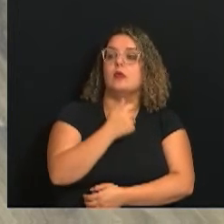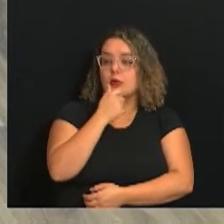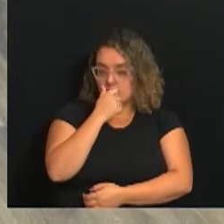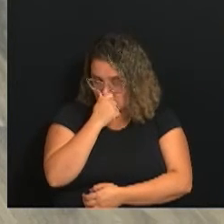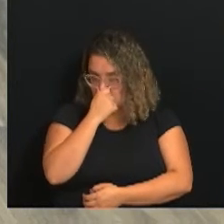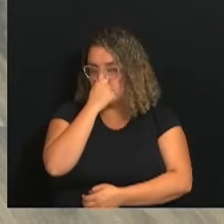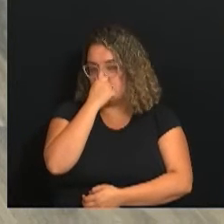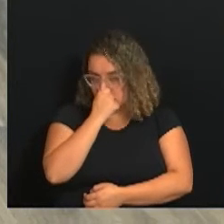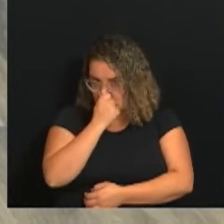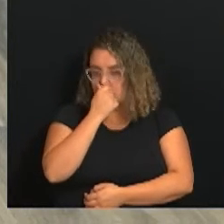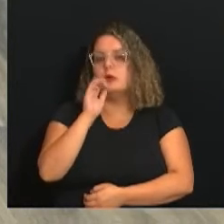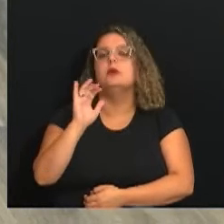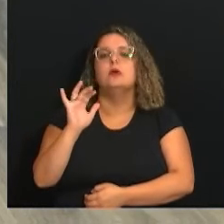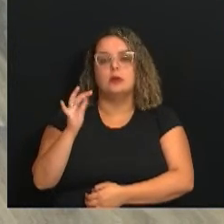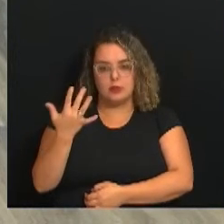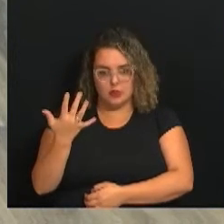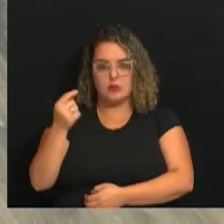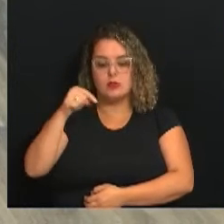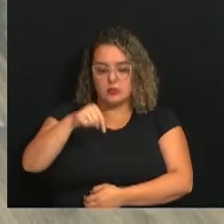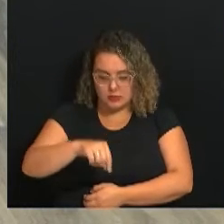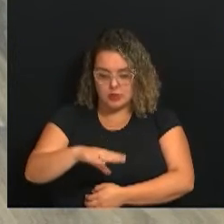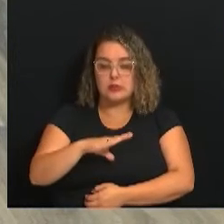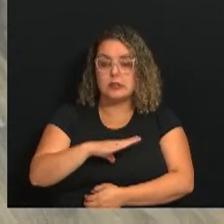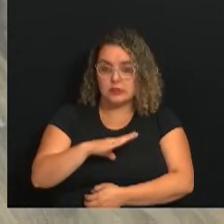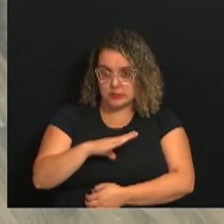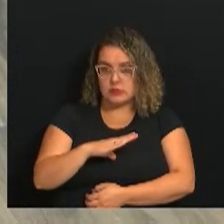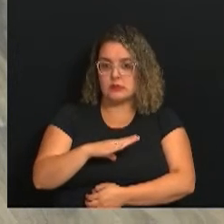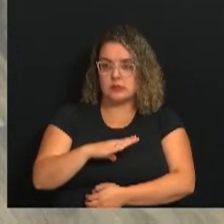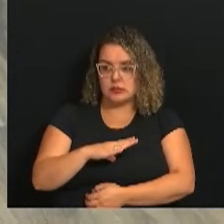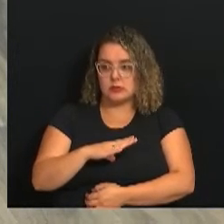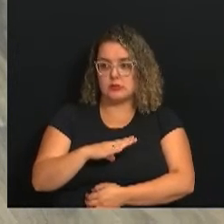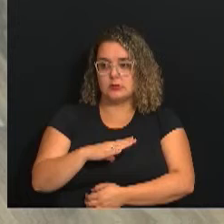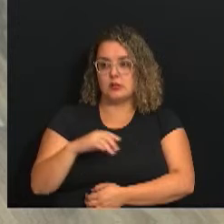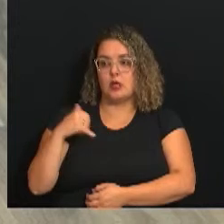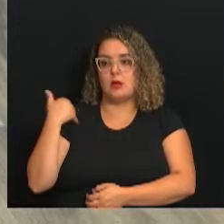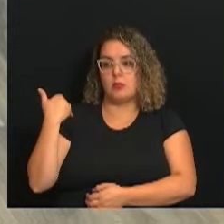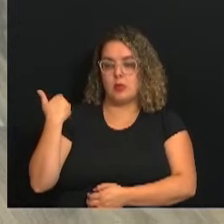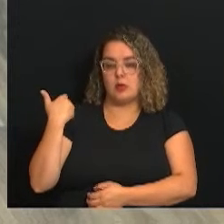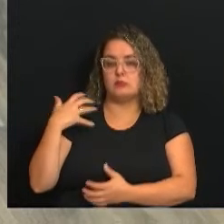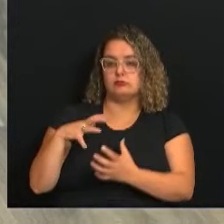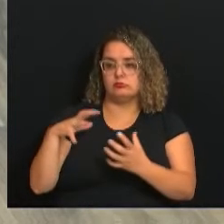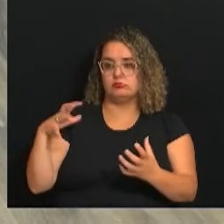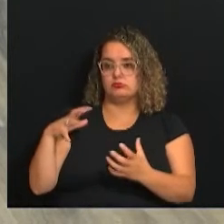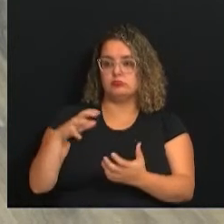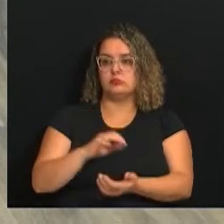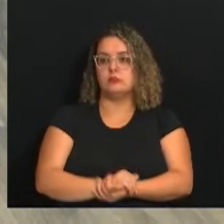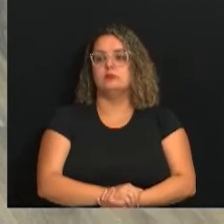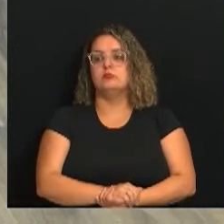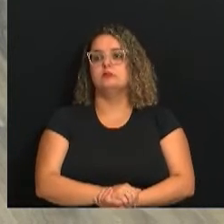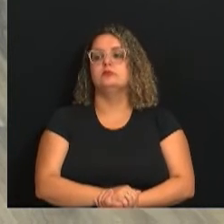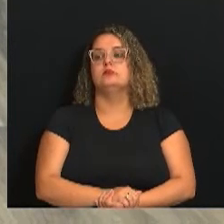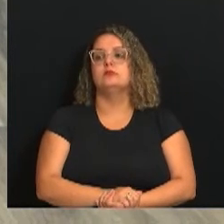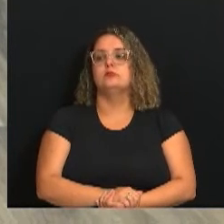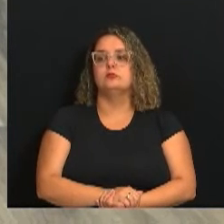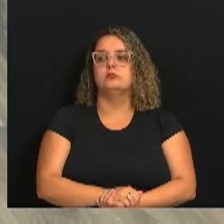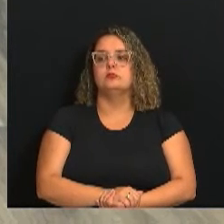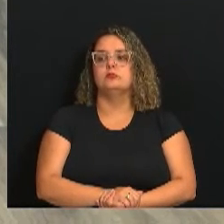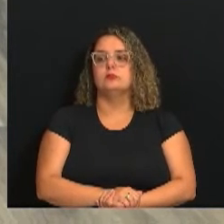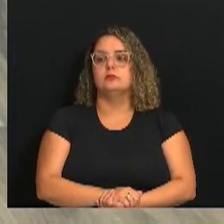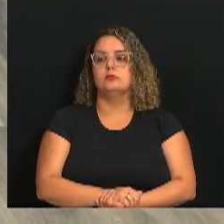Covid-19. Do seu lado direito, a campanha nacional de vacinação contra o vírus influenza para gripe. São duas